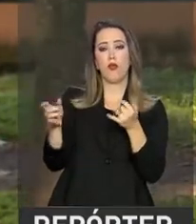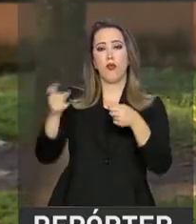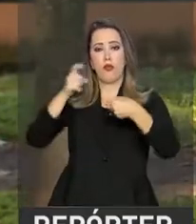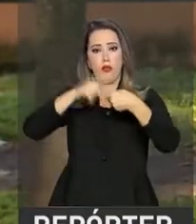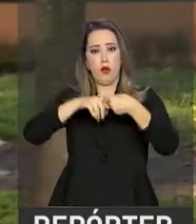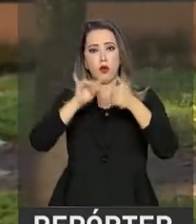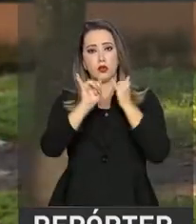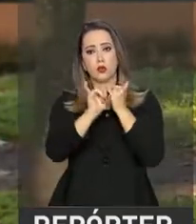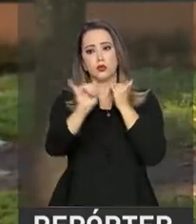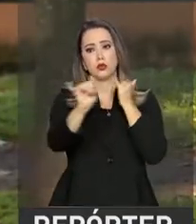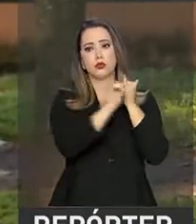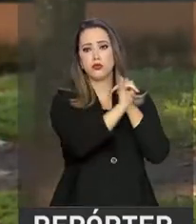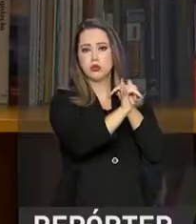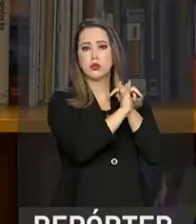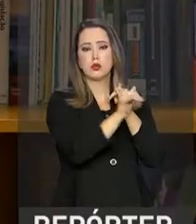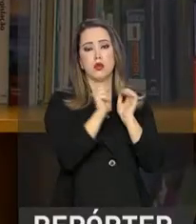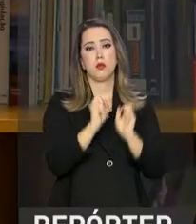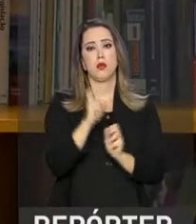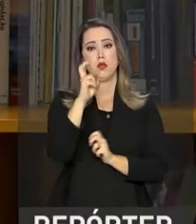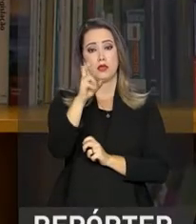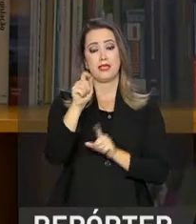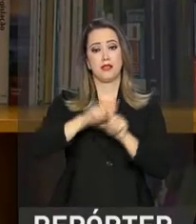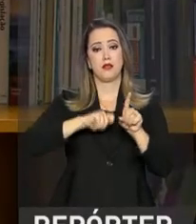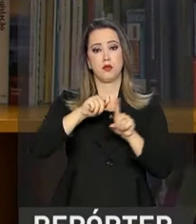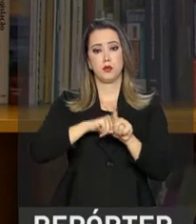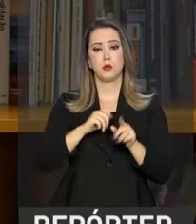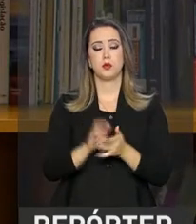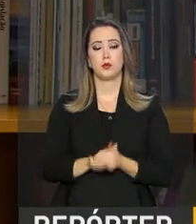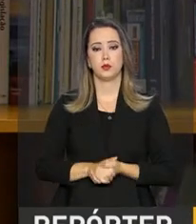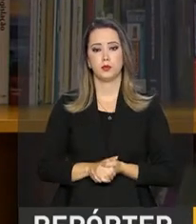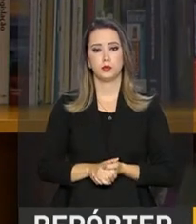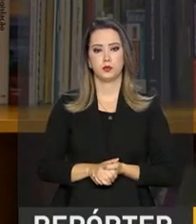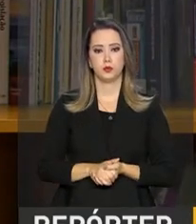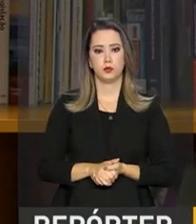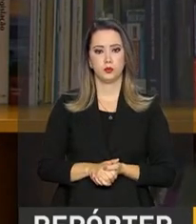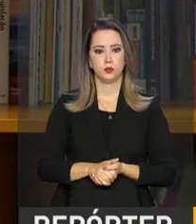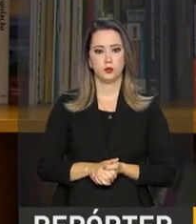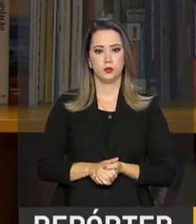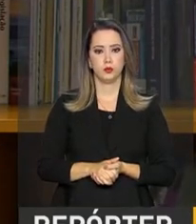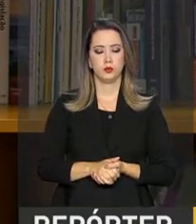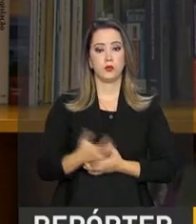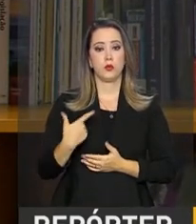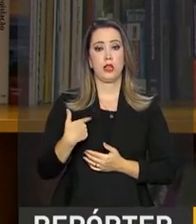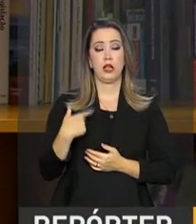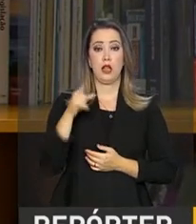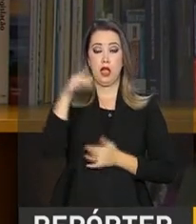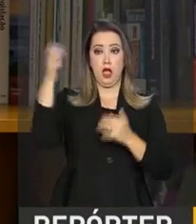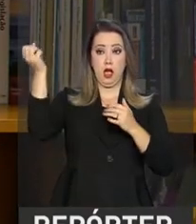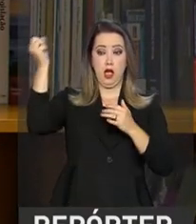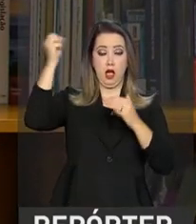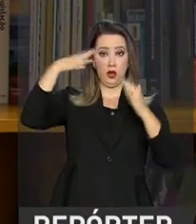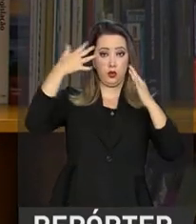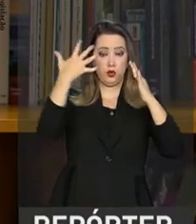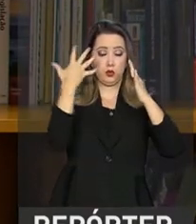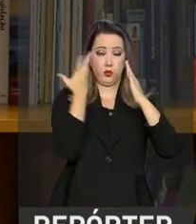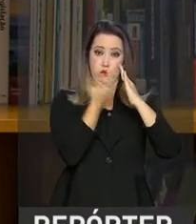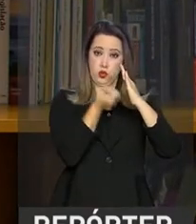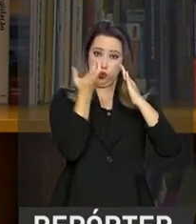pode ser consumido em até cinco meses passou lá no conceito de individual do consumidor